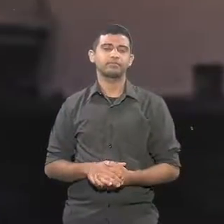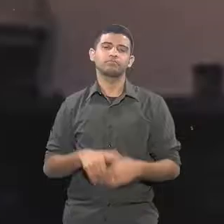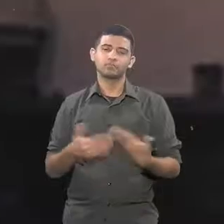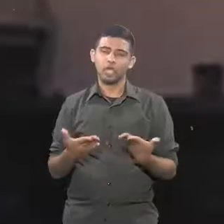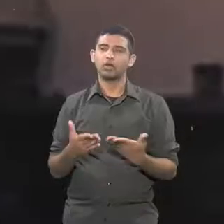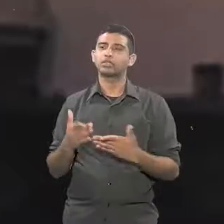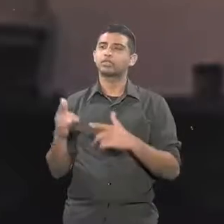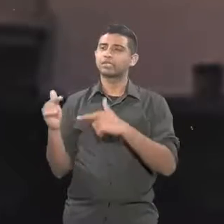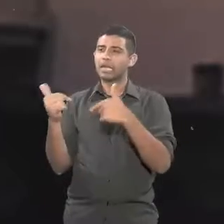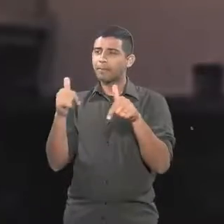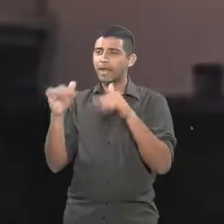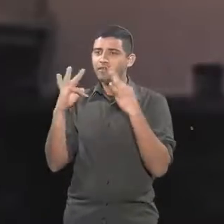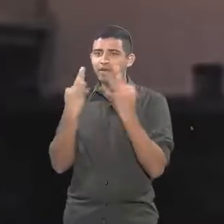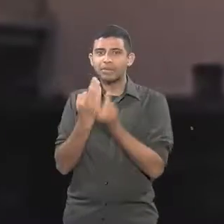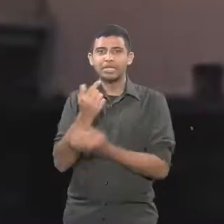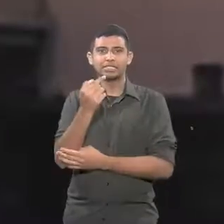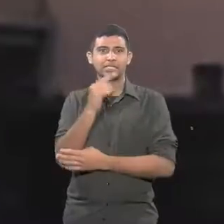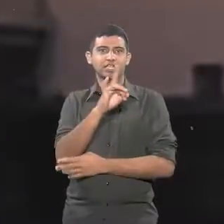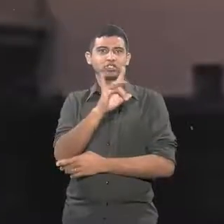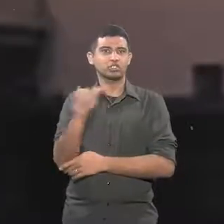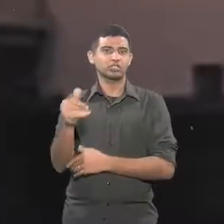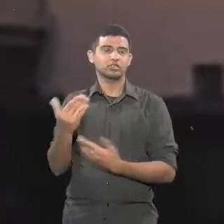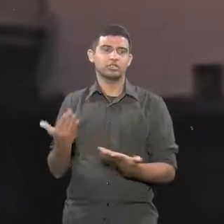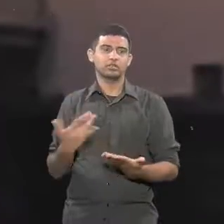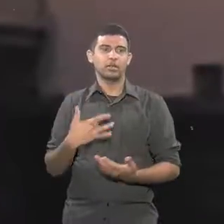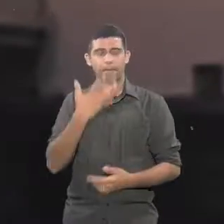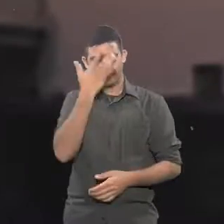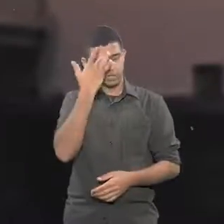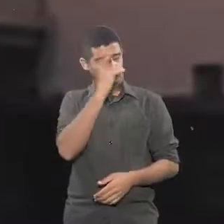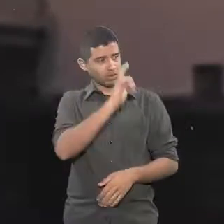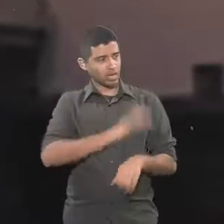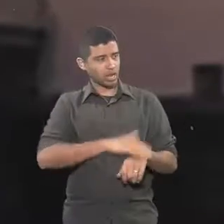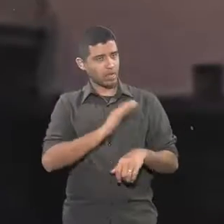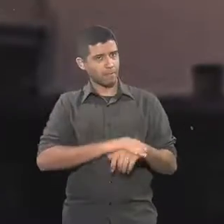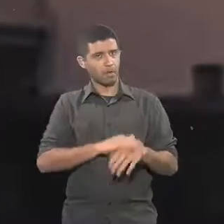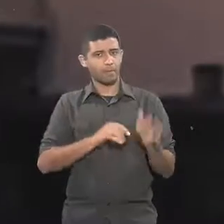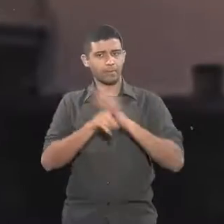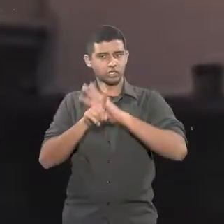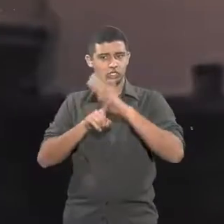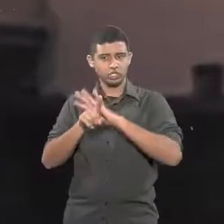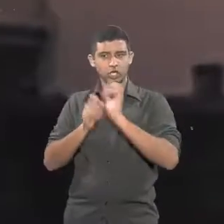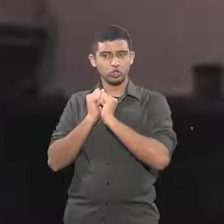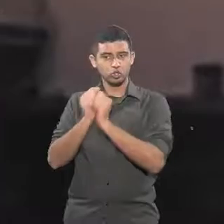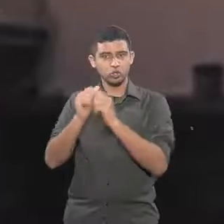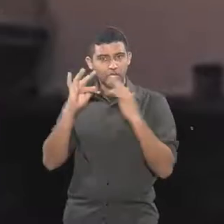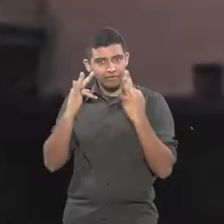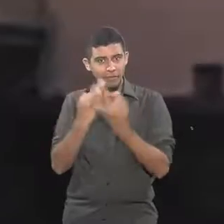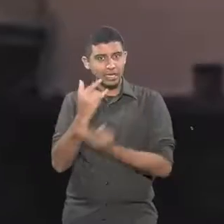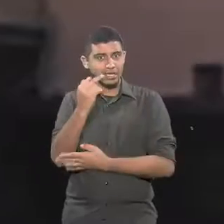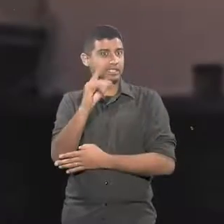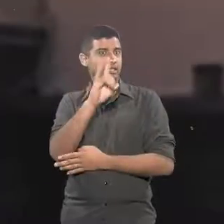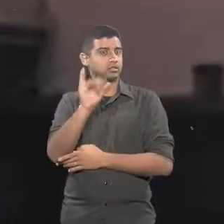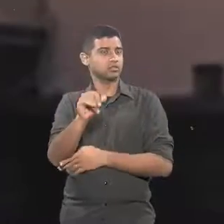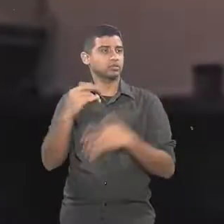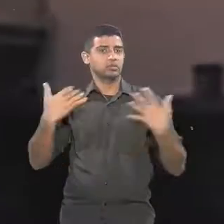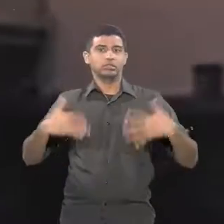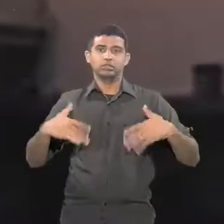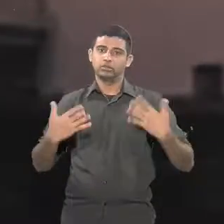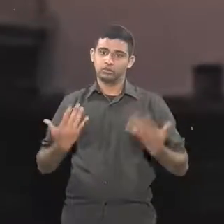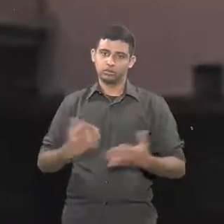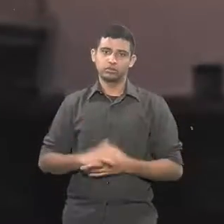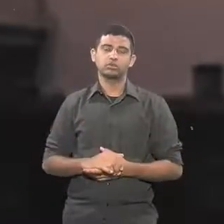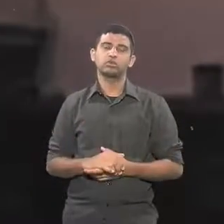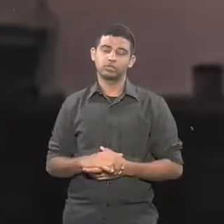com a família cerca de 7 dias, né? Então, o pesquisador fica ali com a família, ali com a 7 família, dias. Exatamente, porque tem os tipos